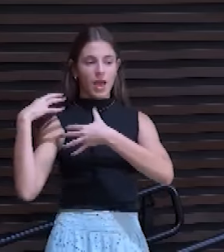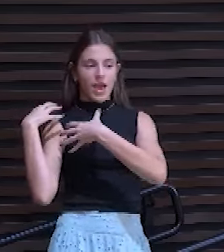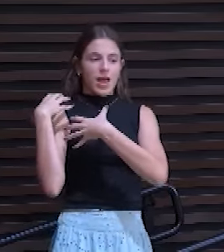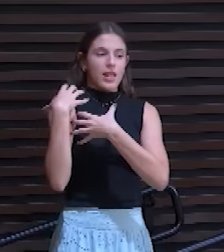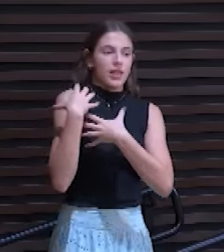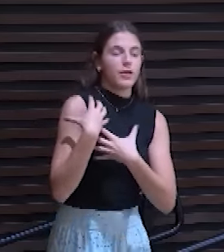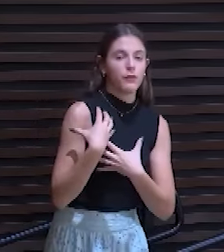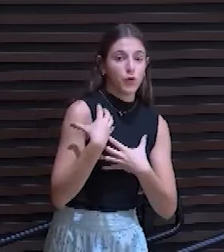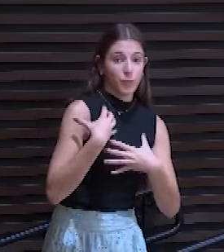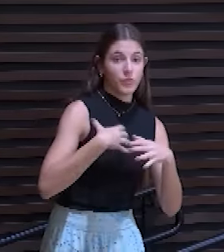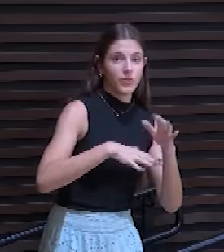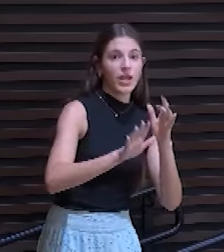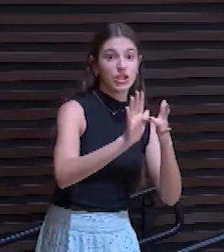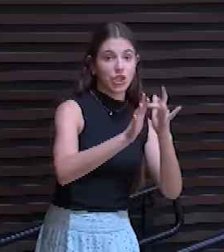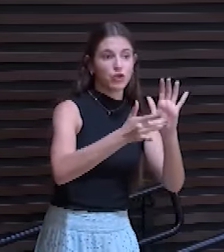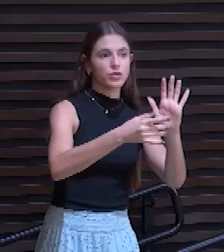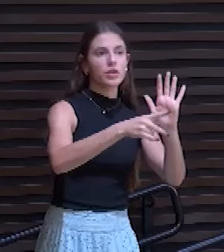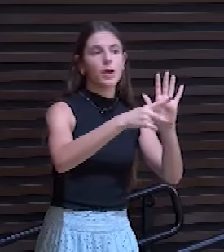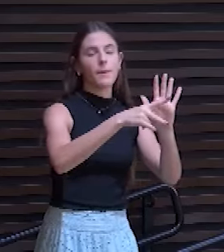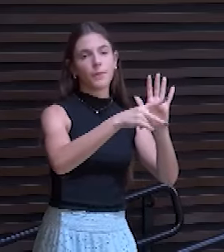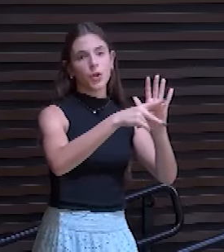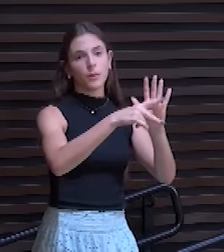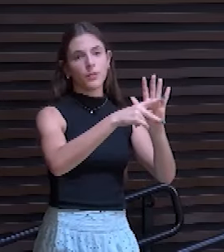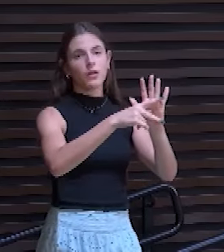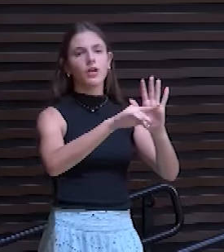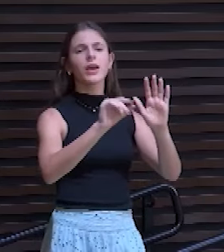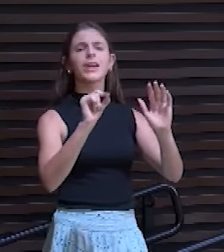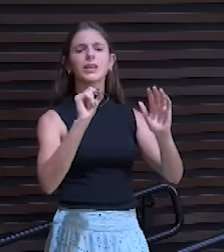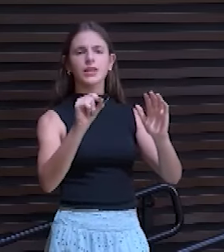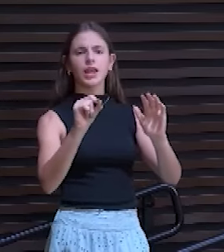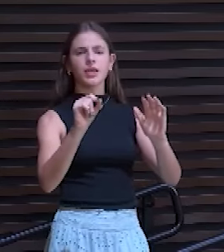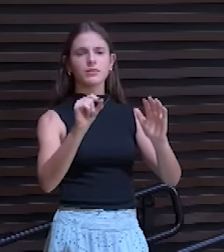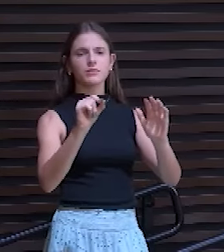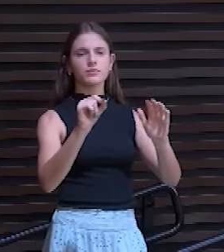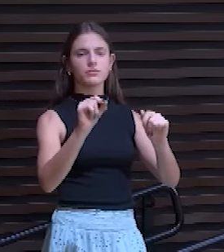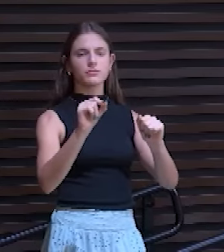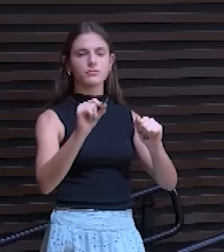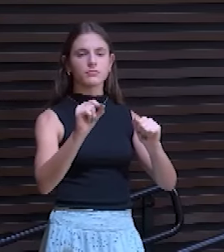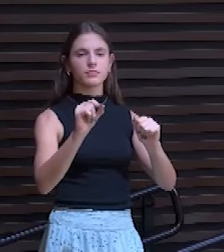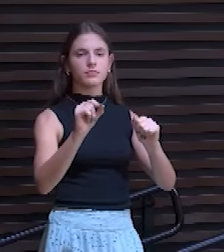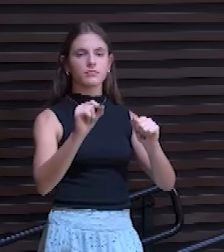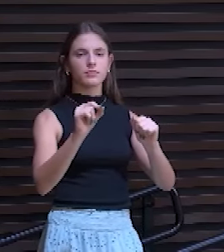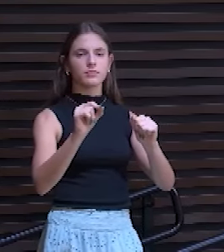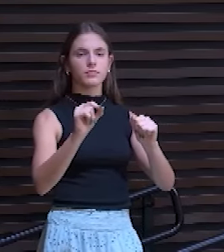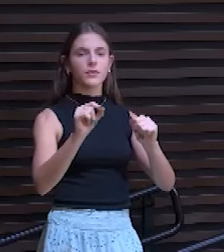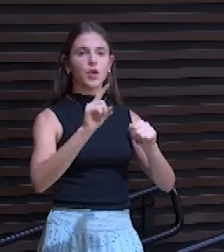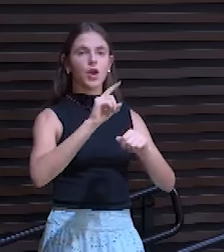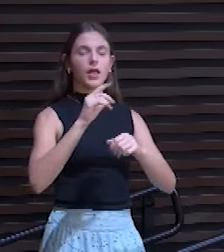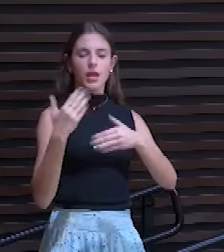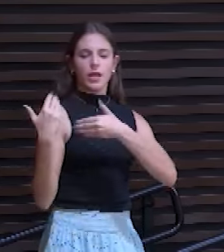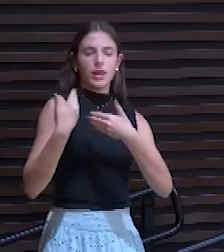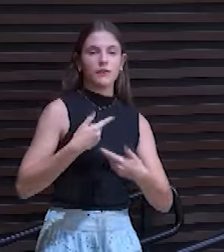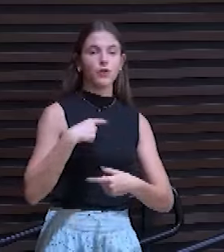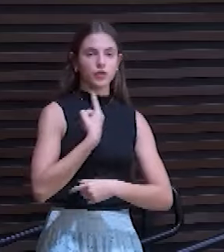mesmo. Quem carregou? Quem levou Ele mesmo em seu corpo sobre o madeiro? Os nossos